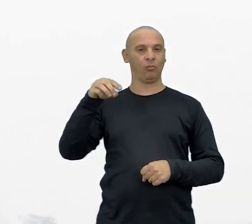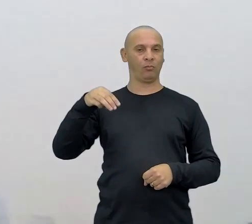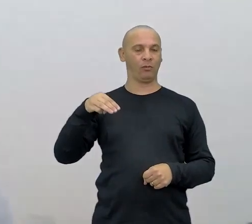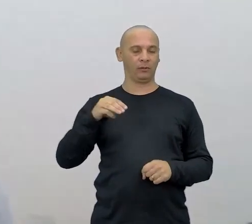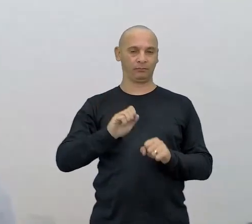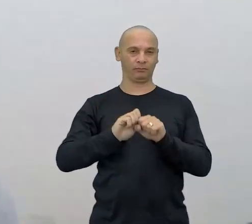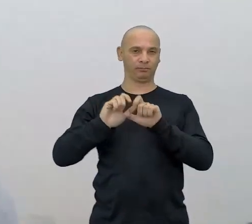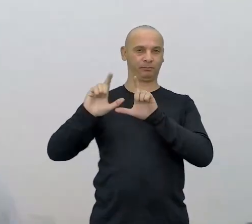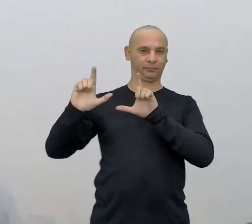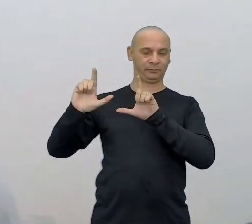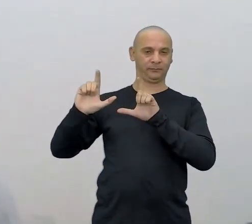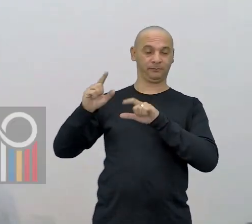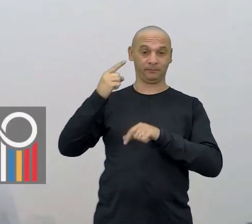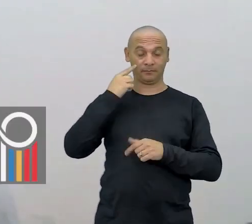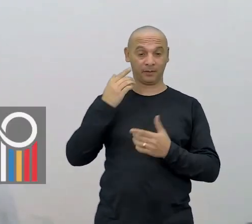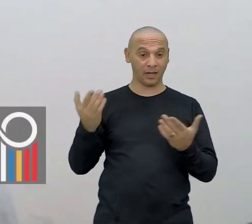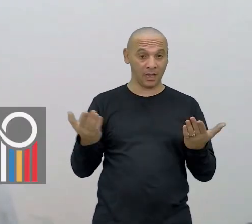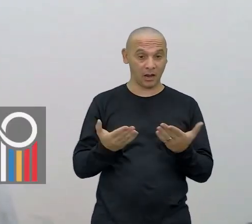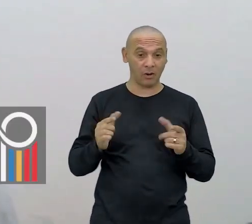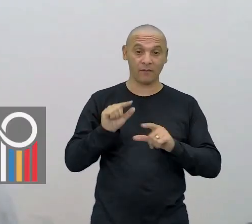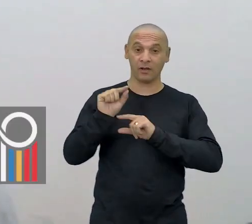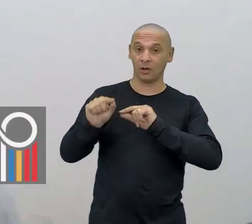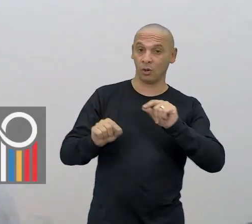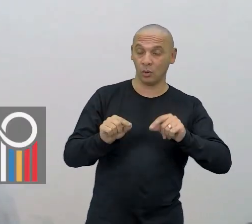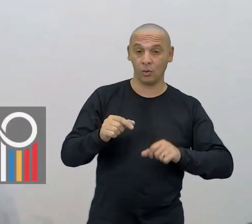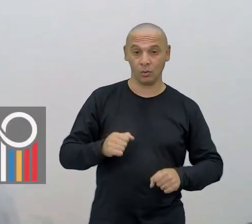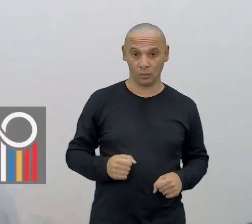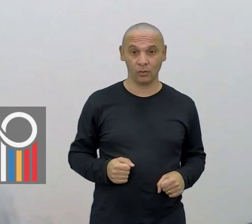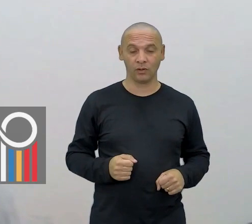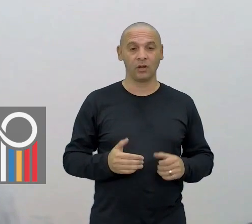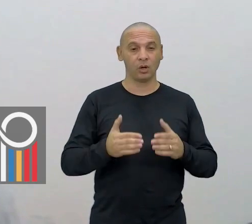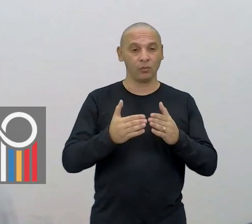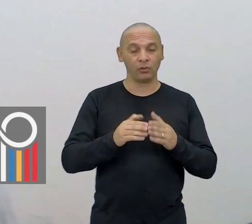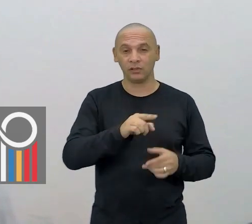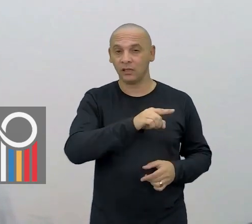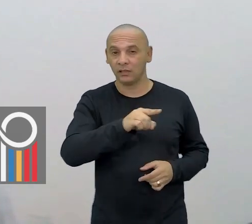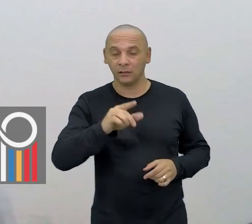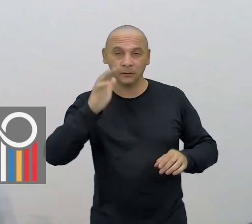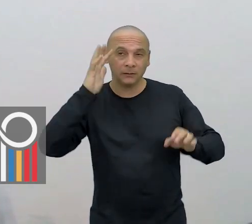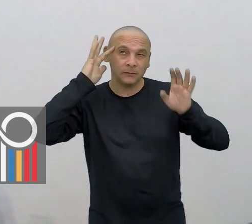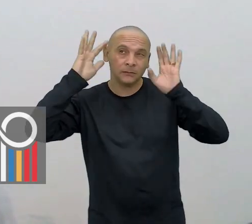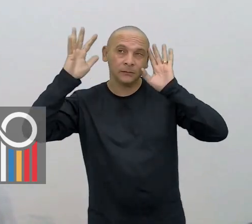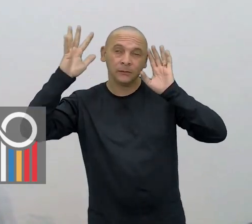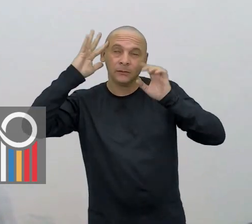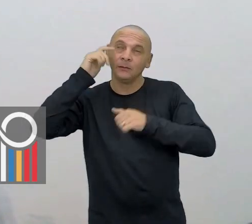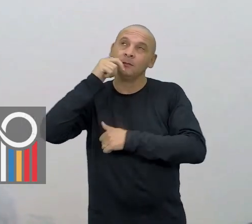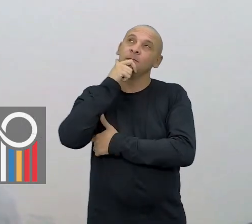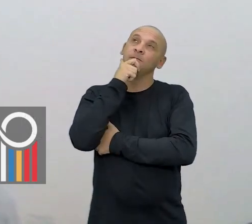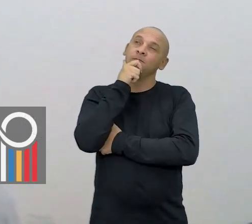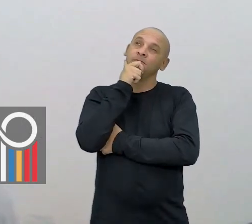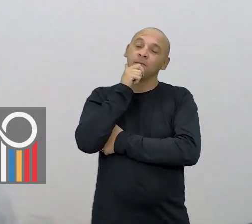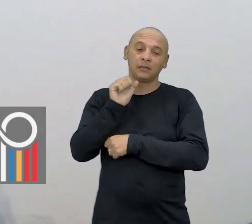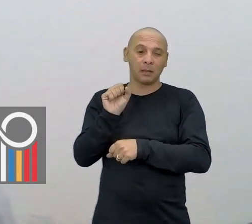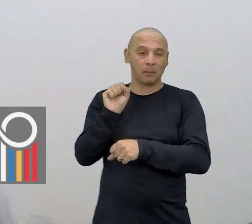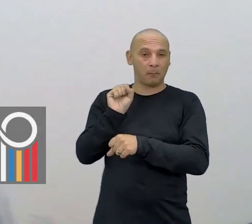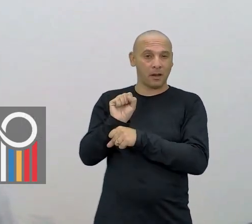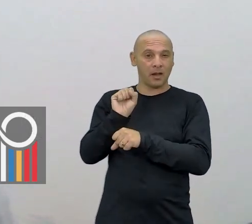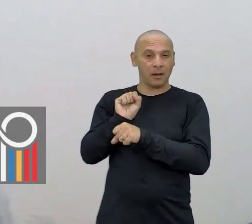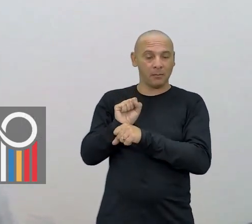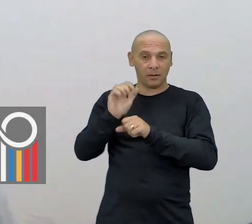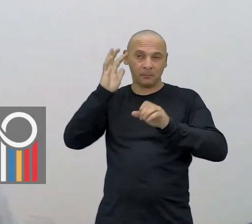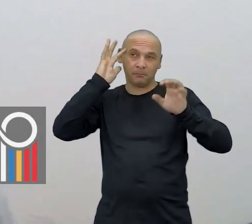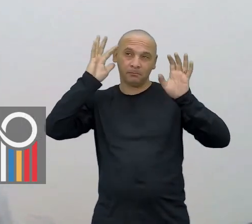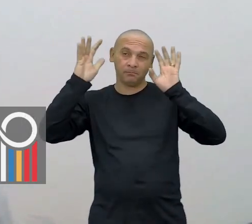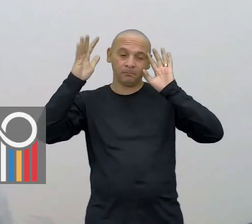tela. E, nesse momento, peço que vocês façam uma pausa para fazer essa reflexão acerca